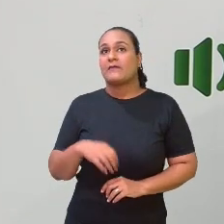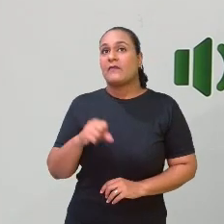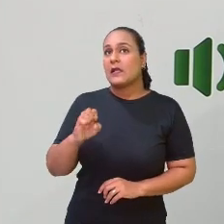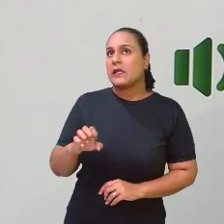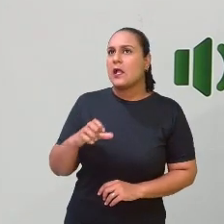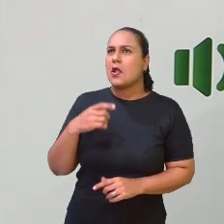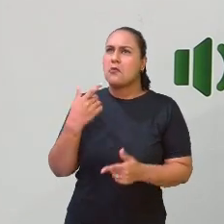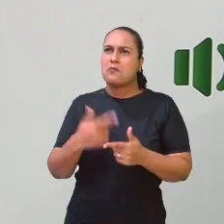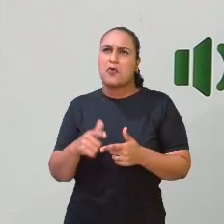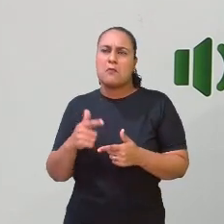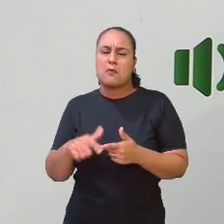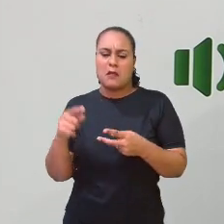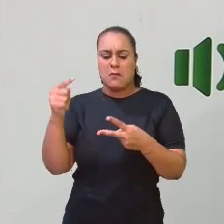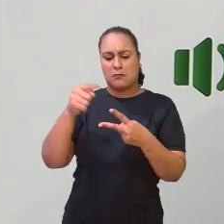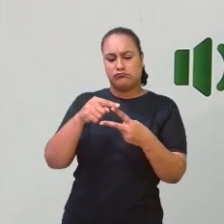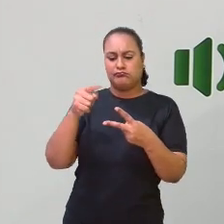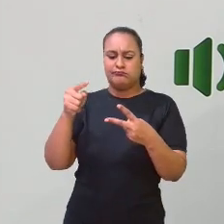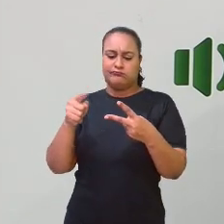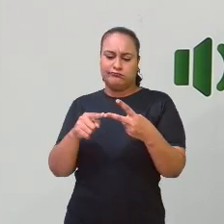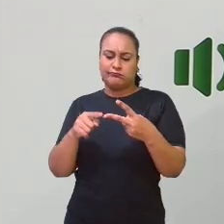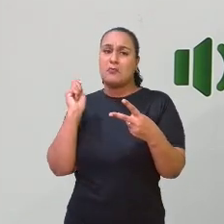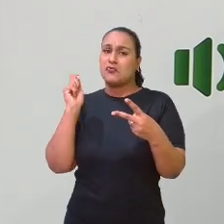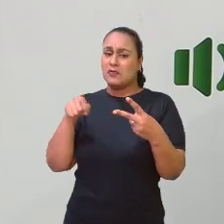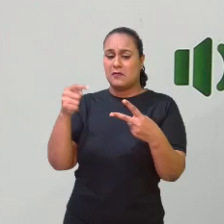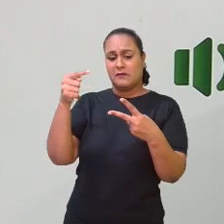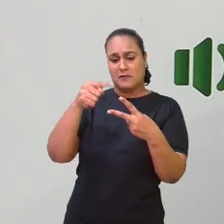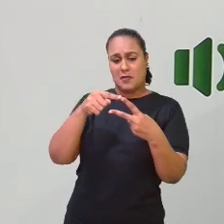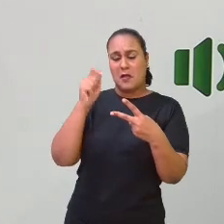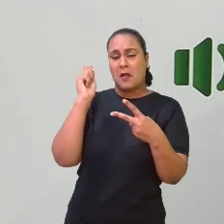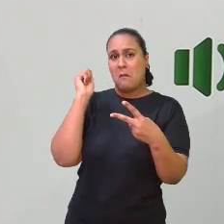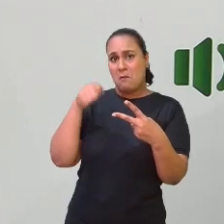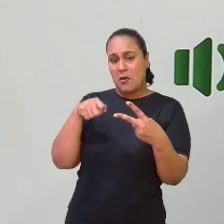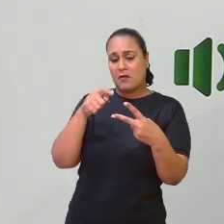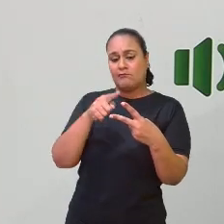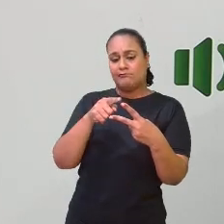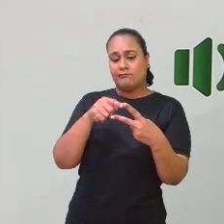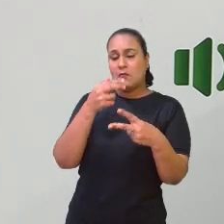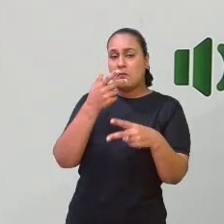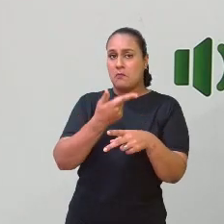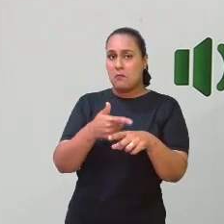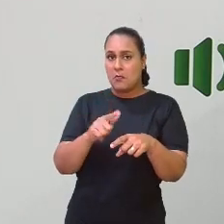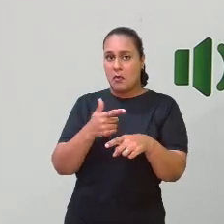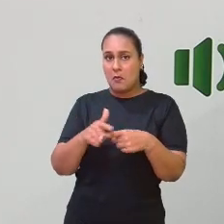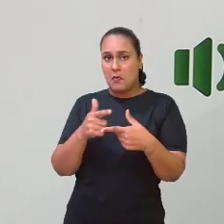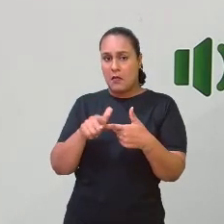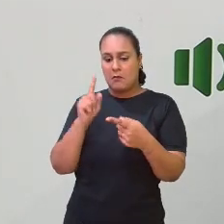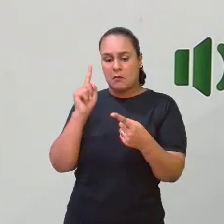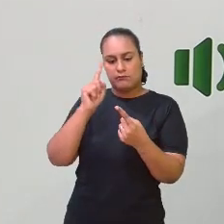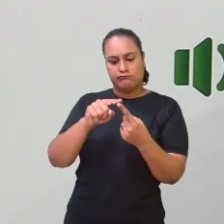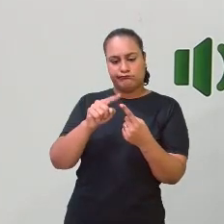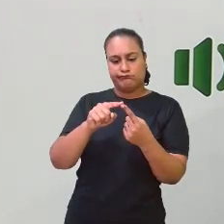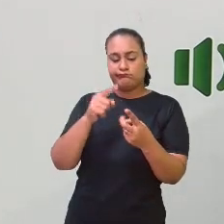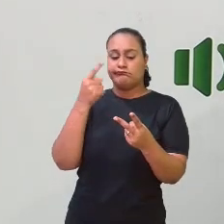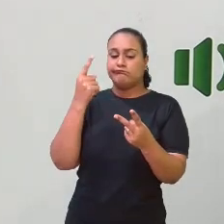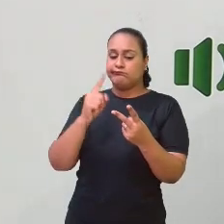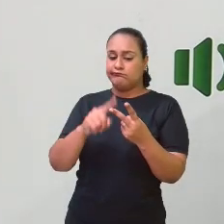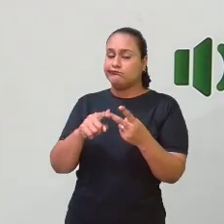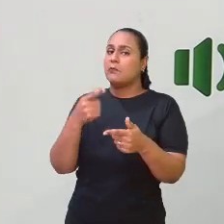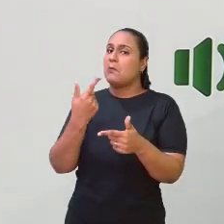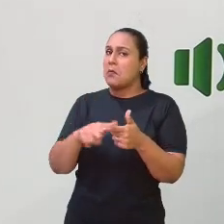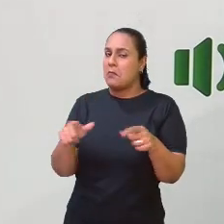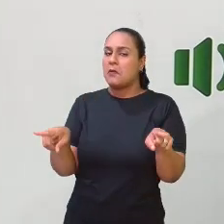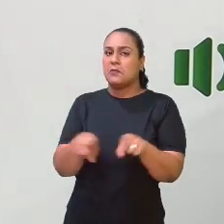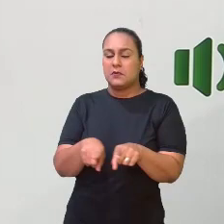tiver problema em algum desses, possivelmente terei problemas na minha locomoção. Fácil demais, minha gente. Isso é